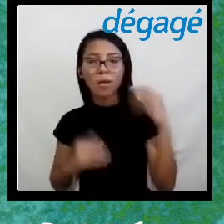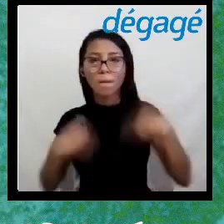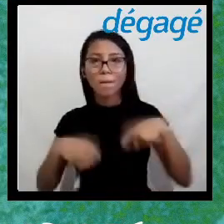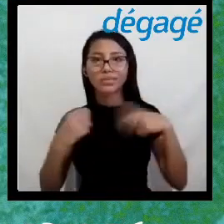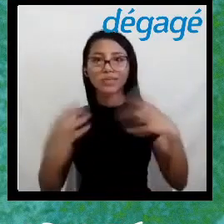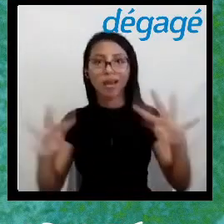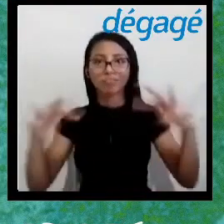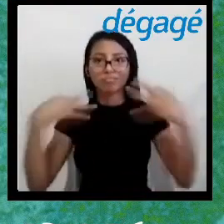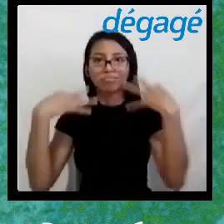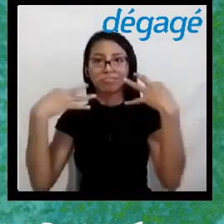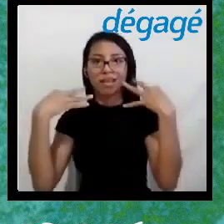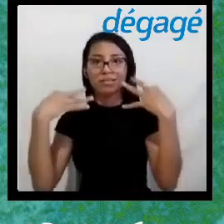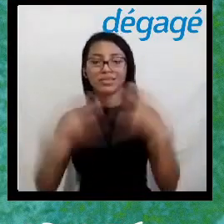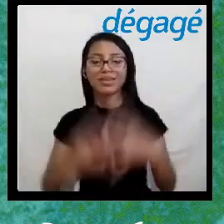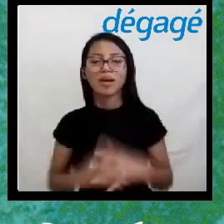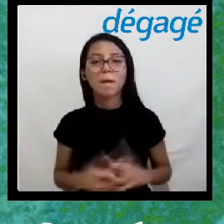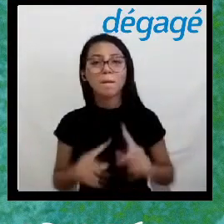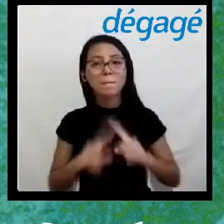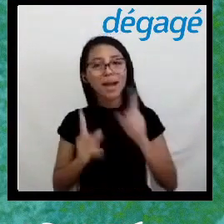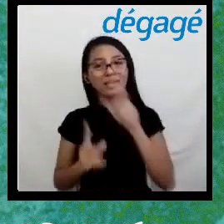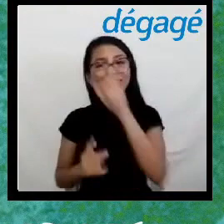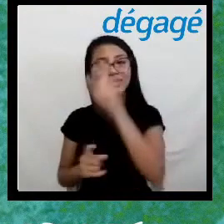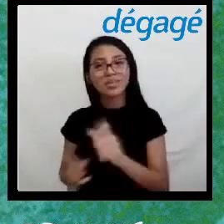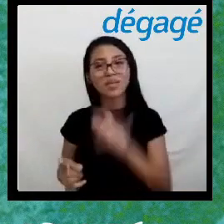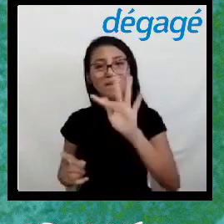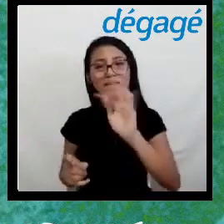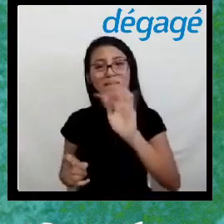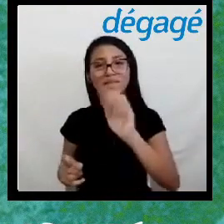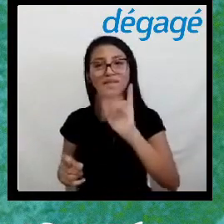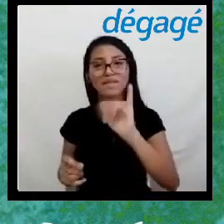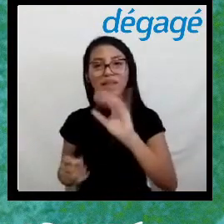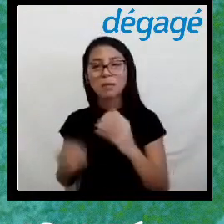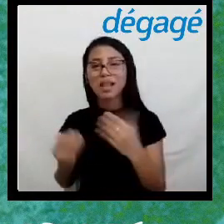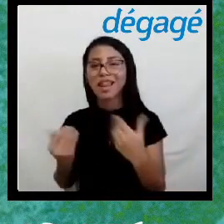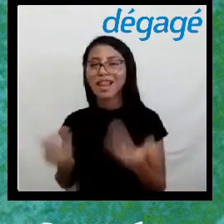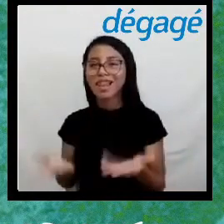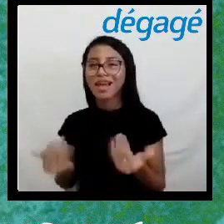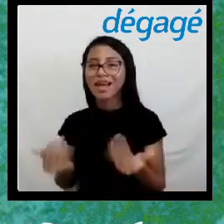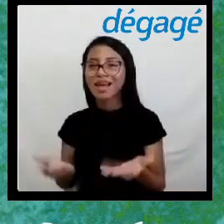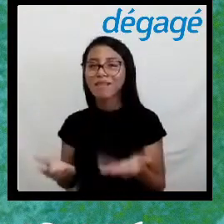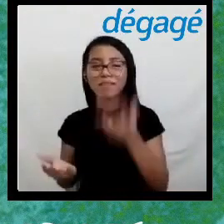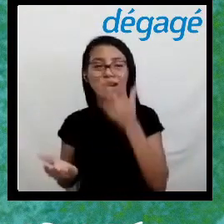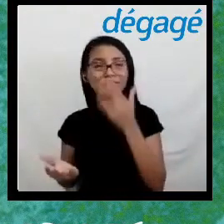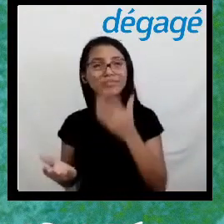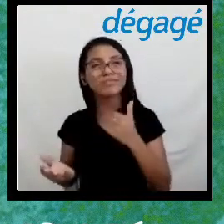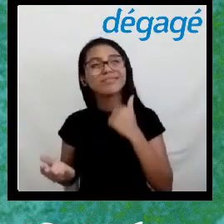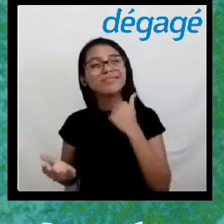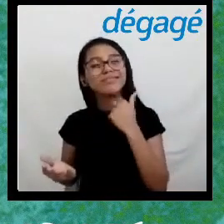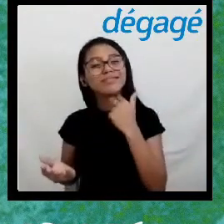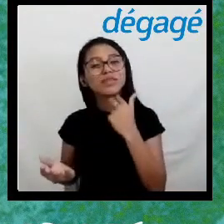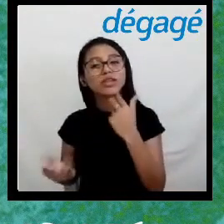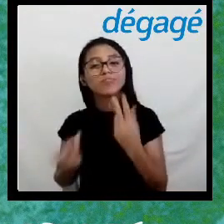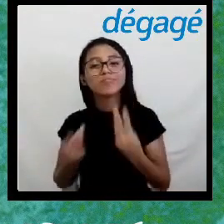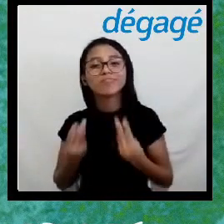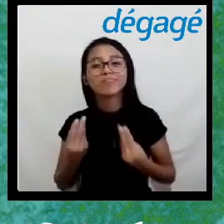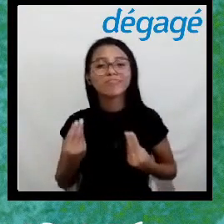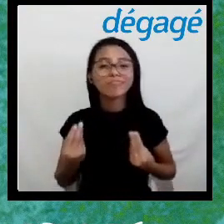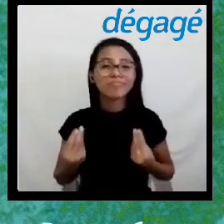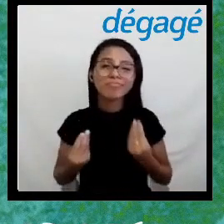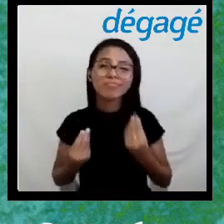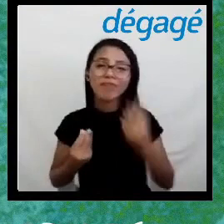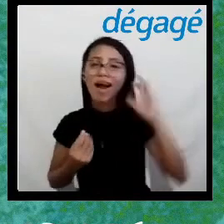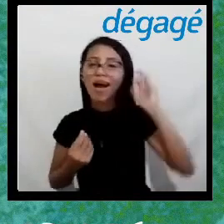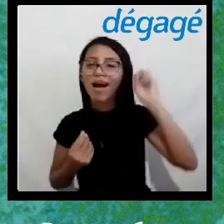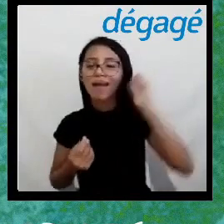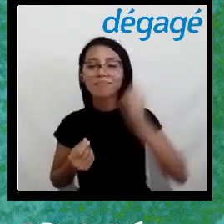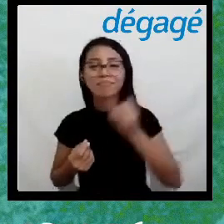e profundo. Gostei muito e tem umas questões muito interessantes para mim em questões de música, para